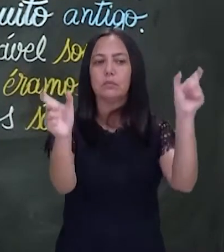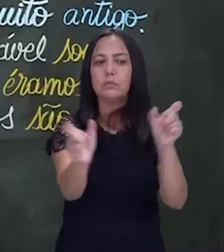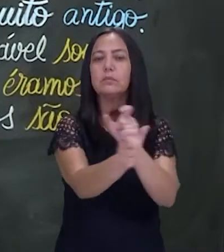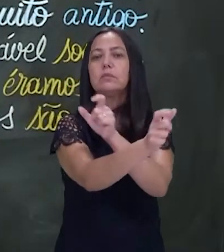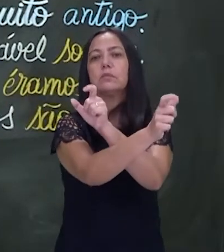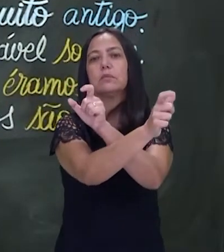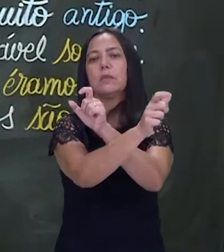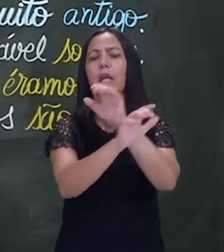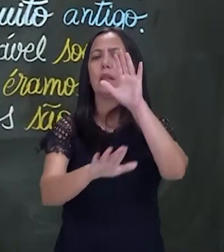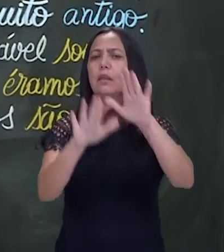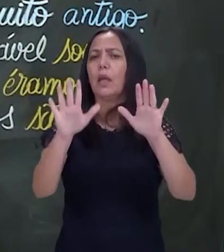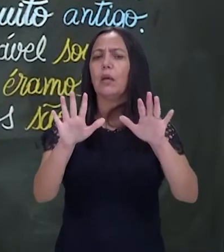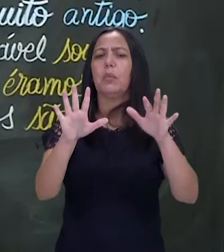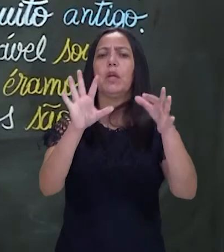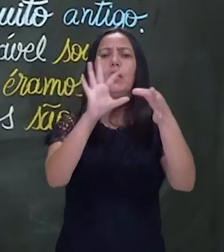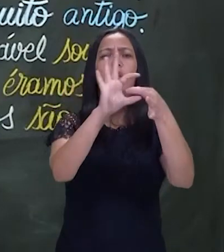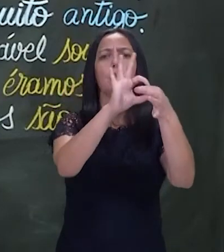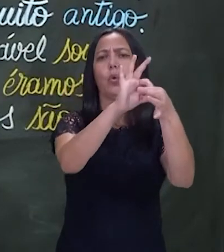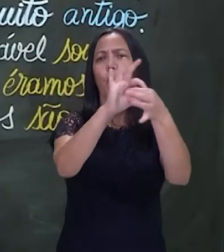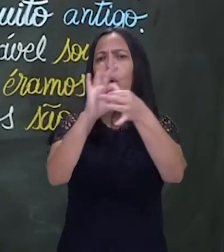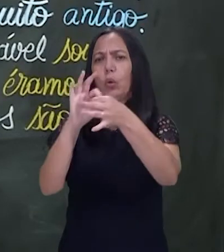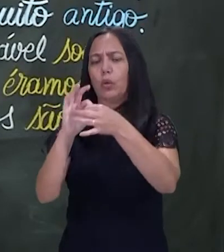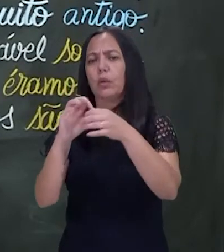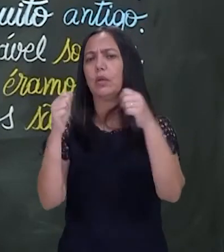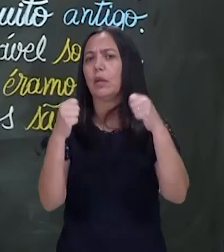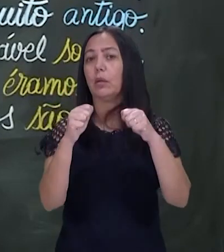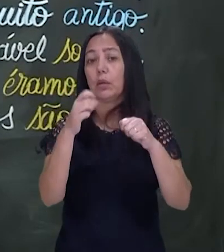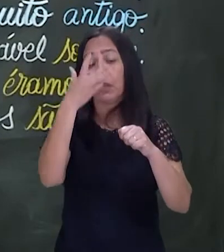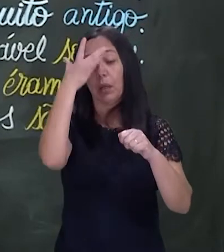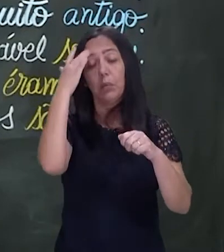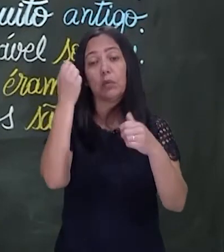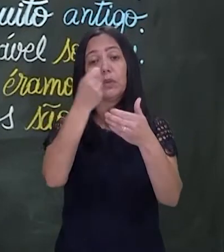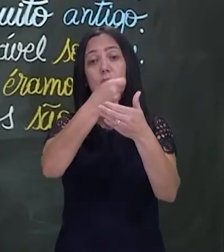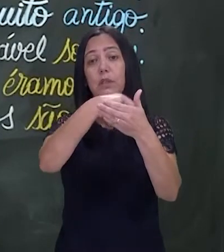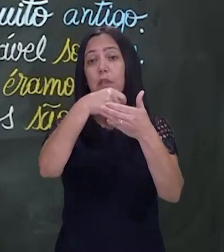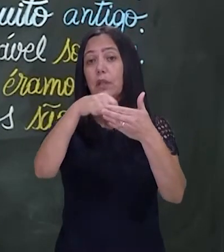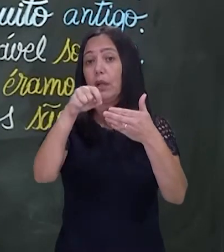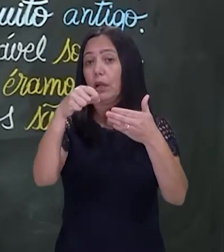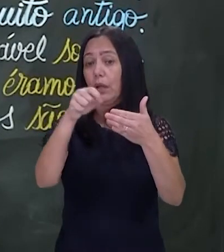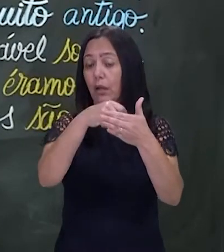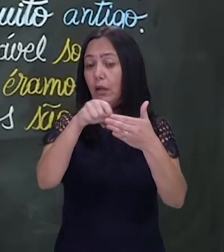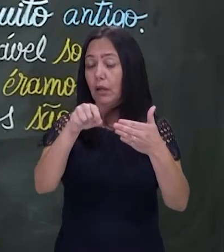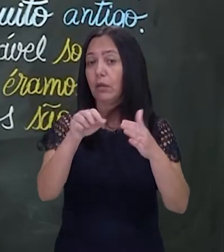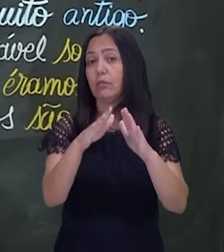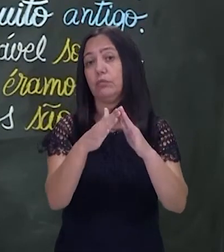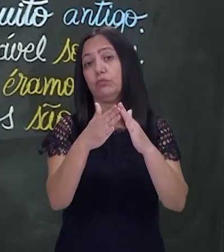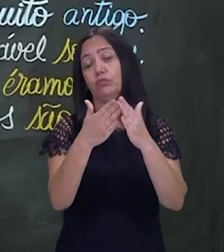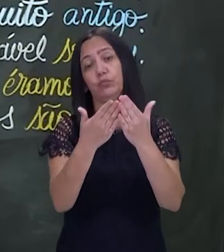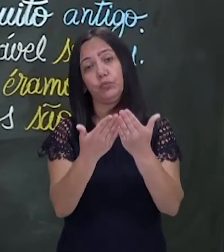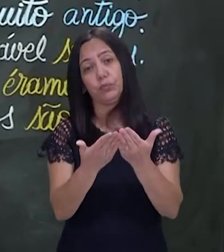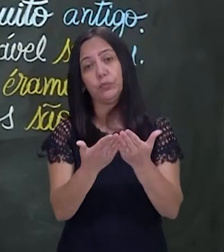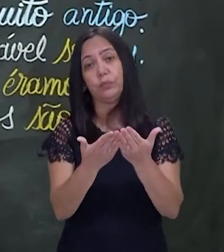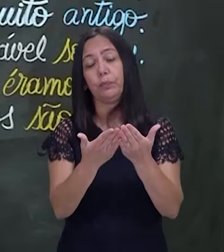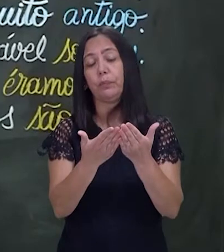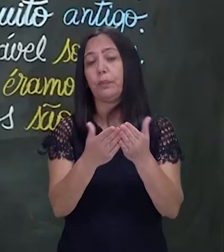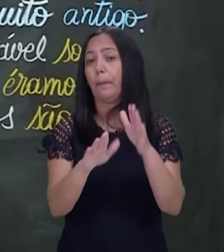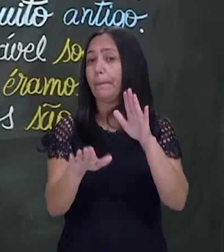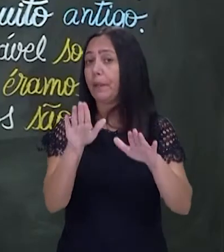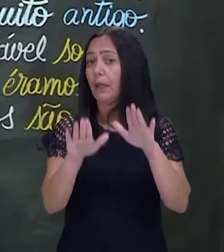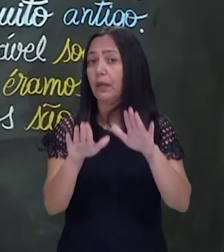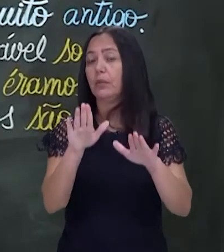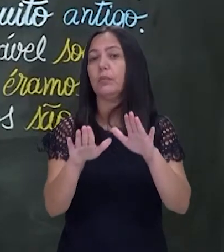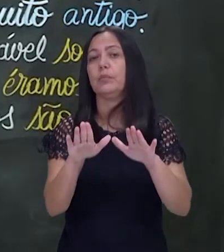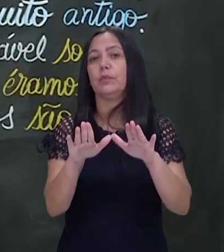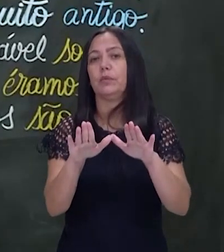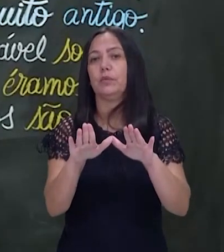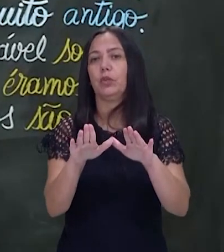do contexto, da maneira que o interlocutor quer se relacionar com o outro, da maneira que o escritor quis colocar aquela informação dentro do texto dele.